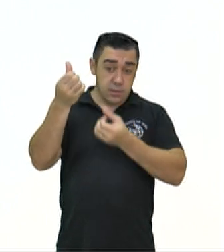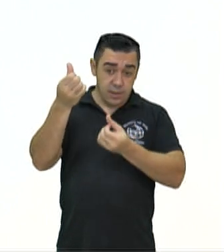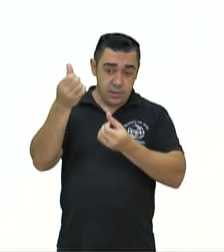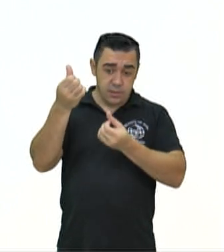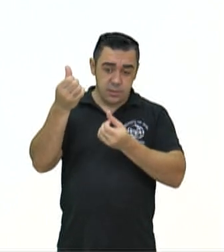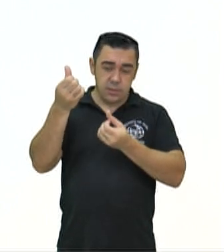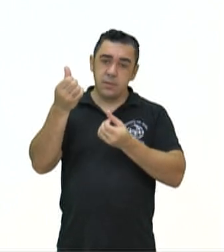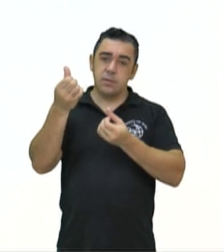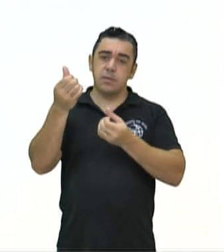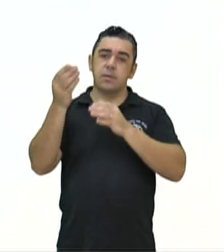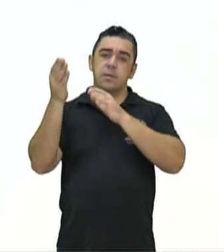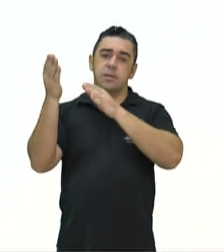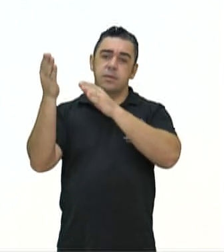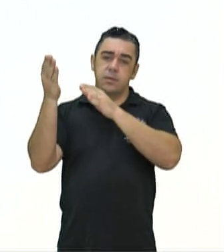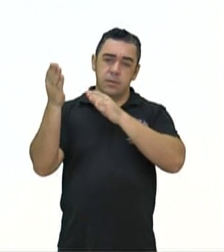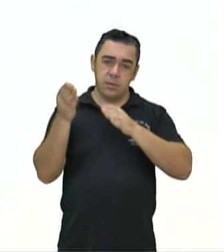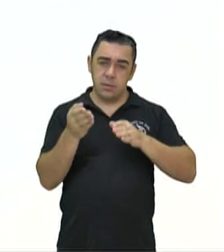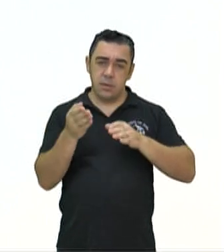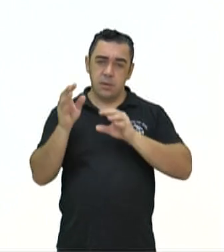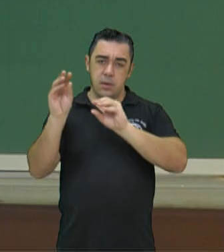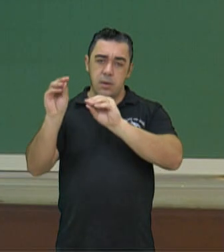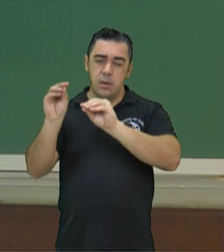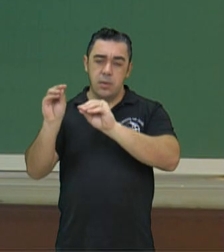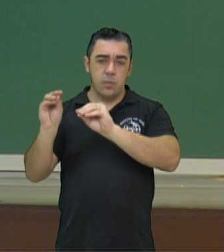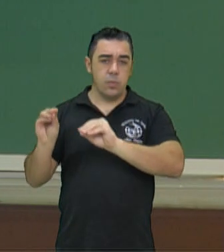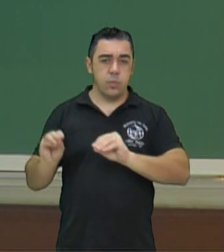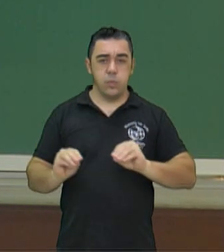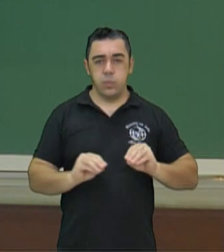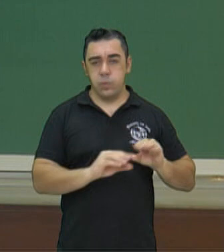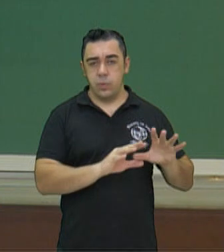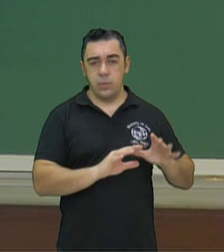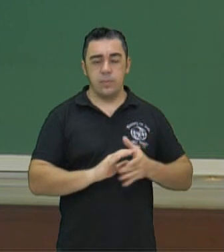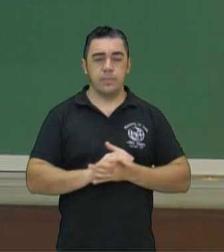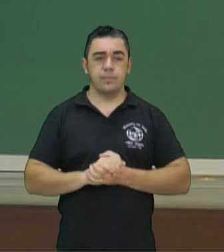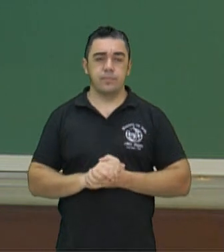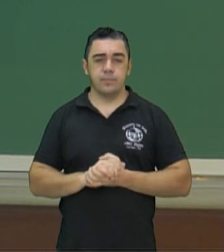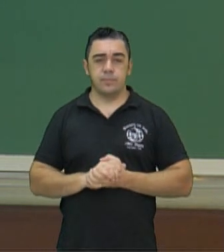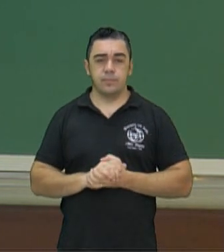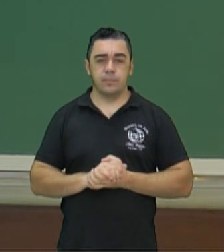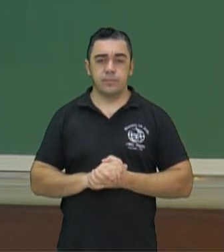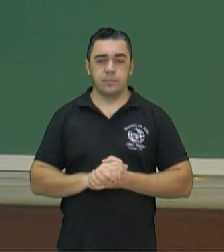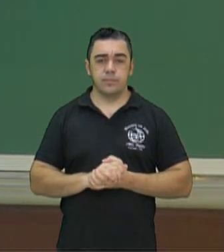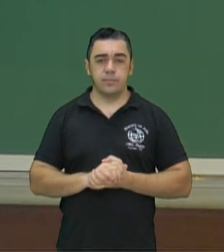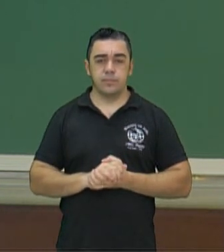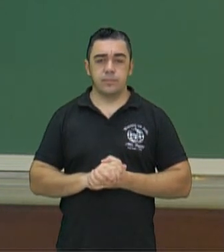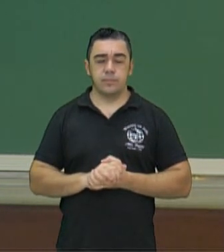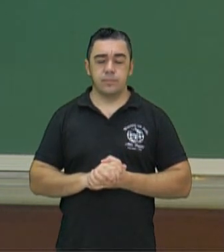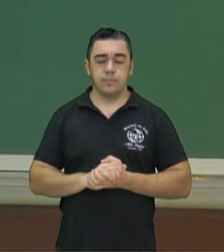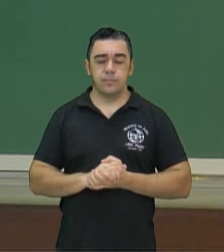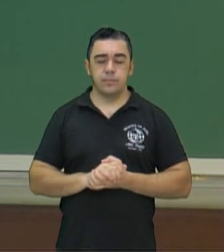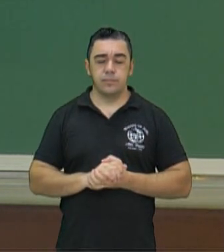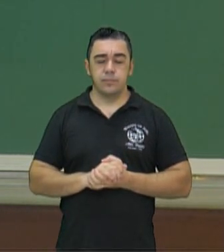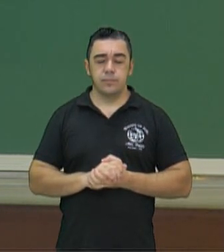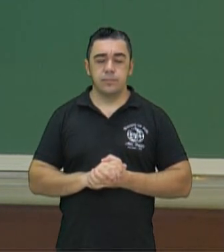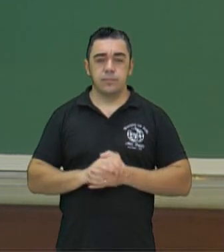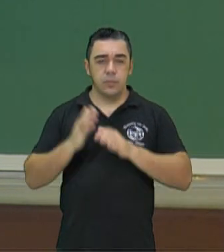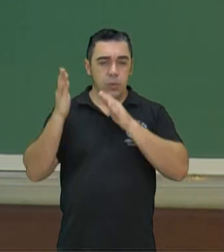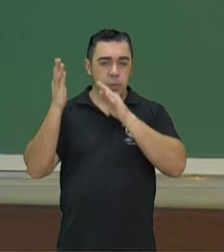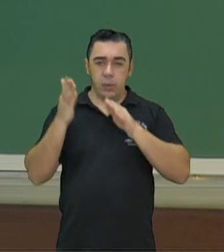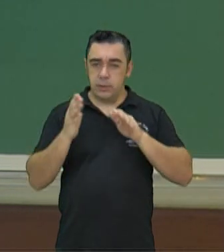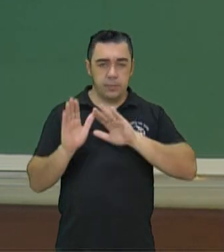8 vezes 7 vezes 6 fatorial. O 6 fatorial com o 6 fatorial que está embaixo, a gente